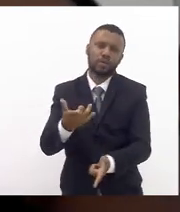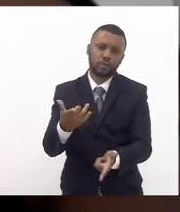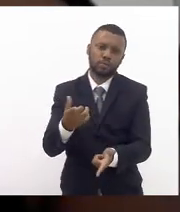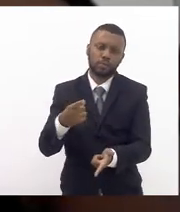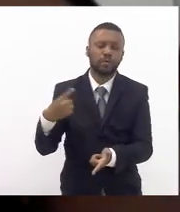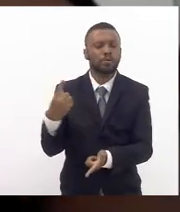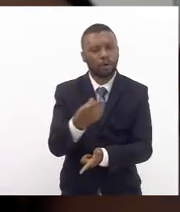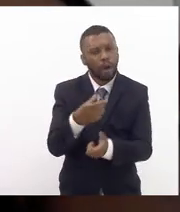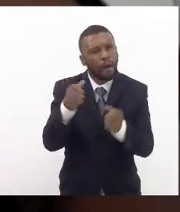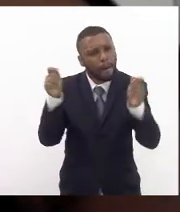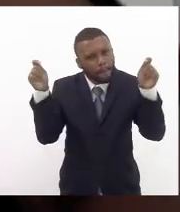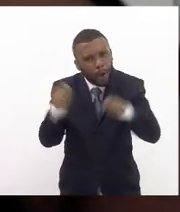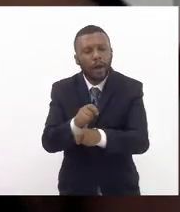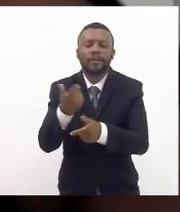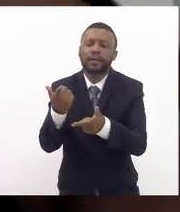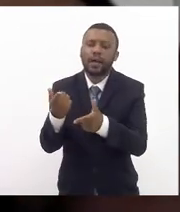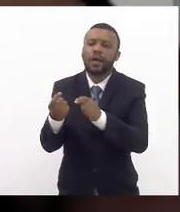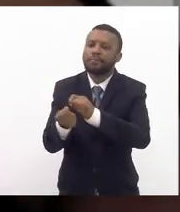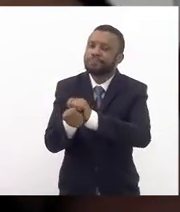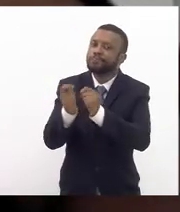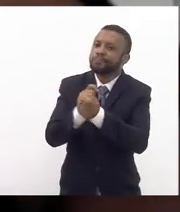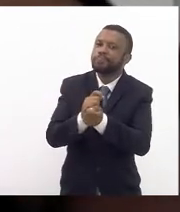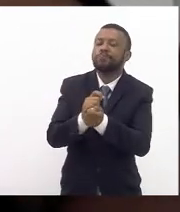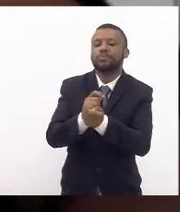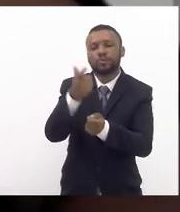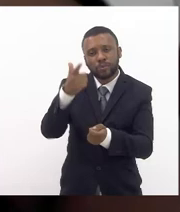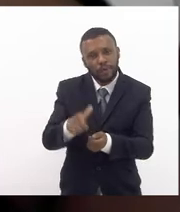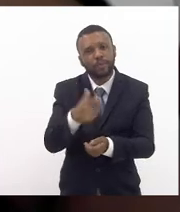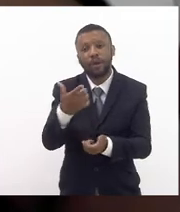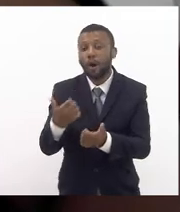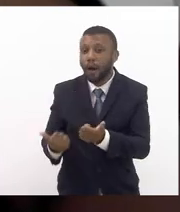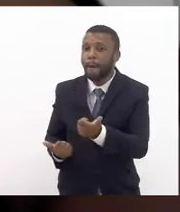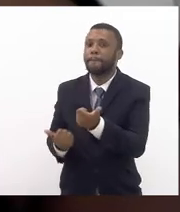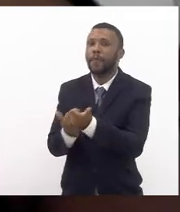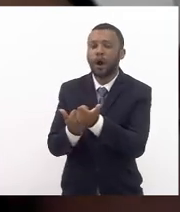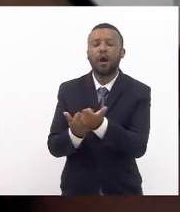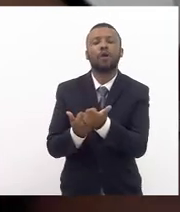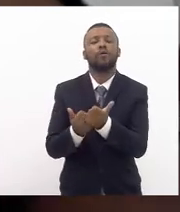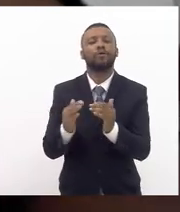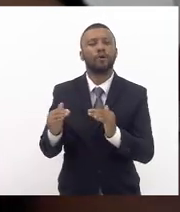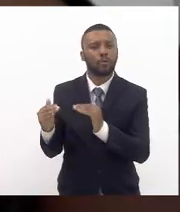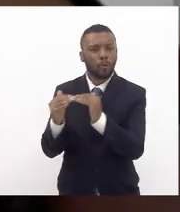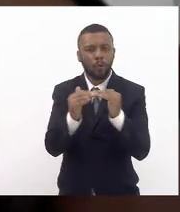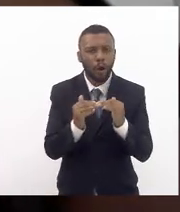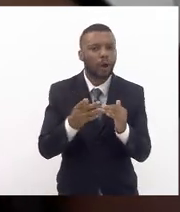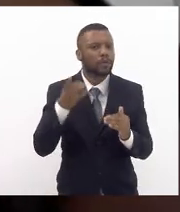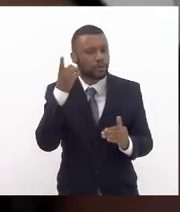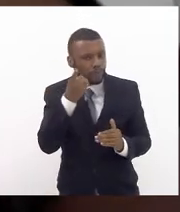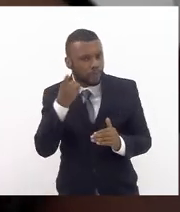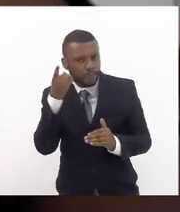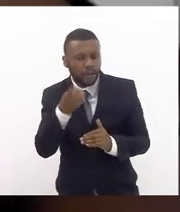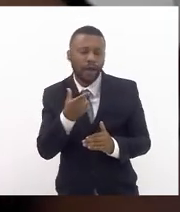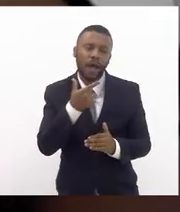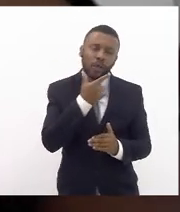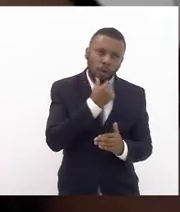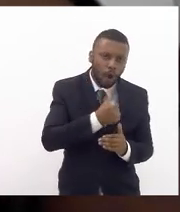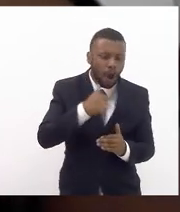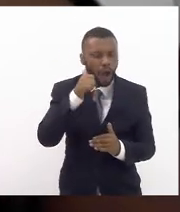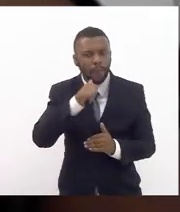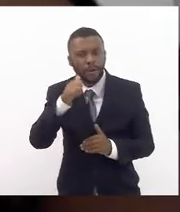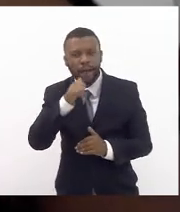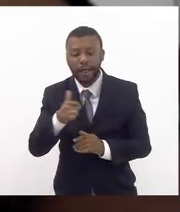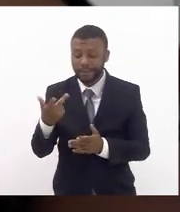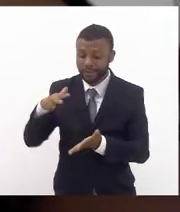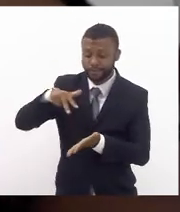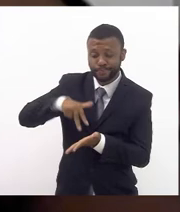ela seja reabilitada. Então, faço coro aqui com os deputados e as deputadas que me